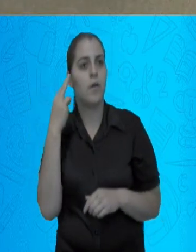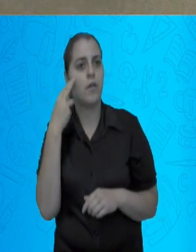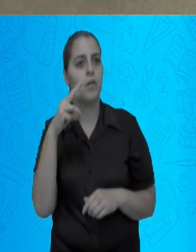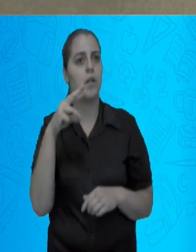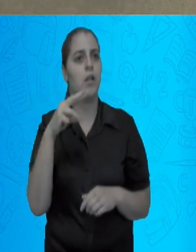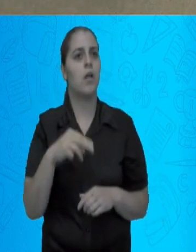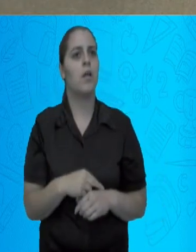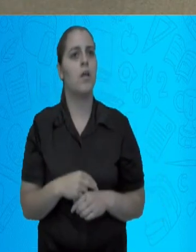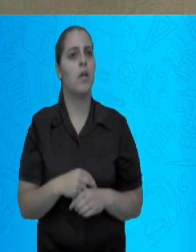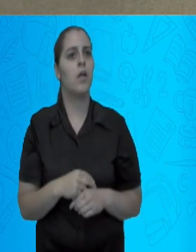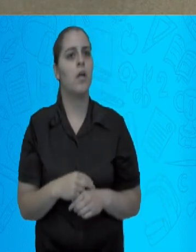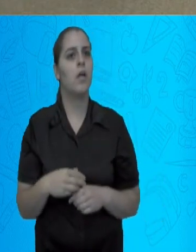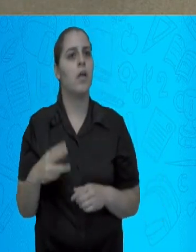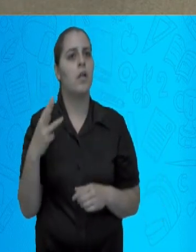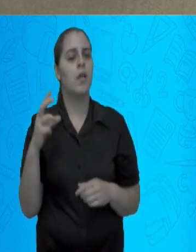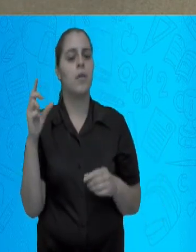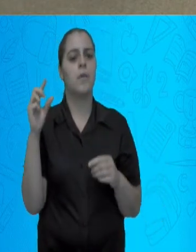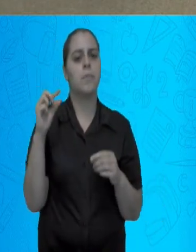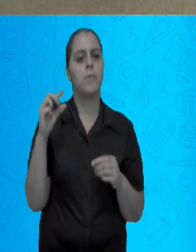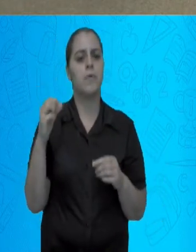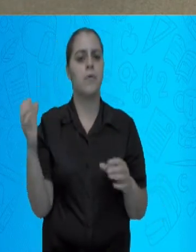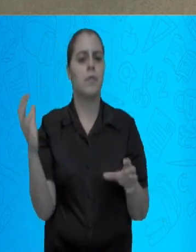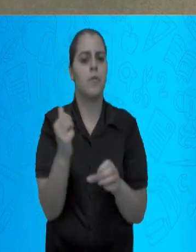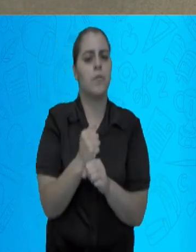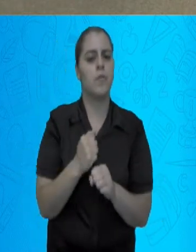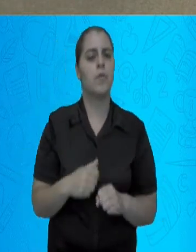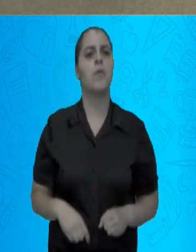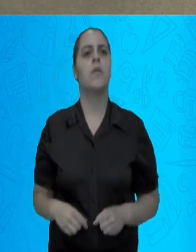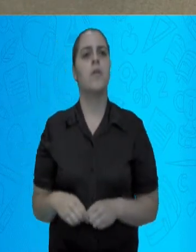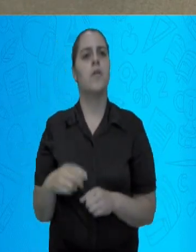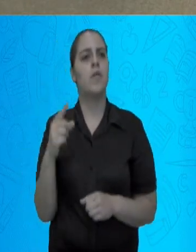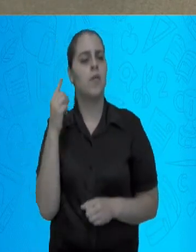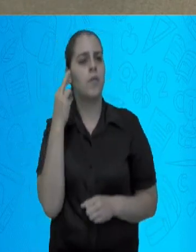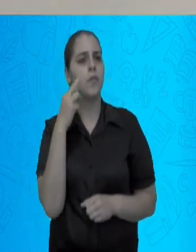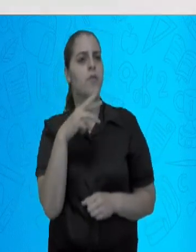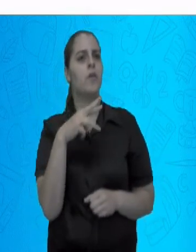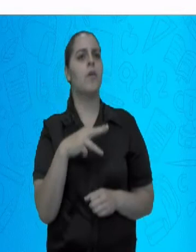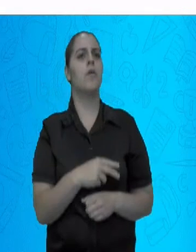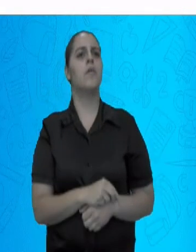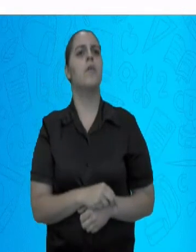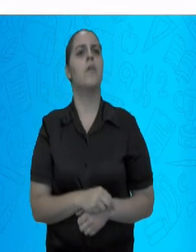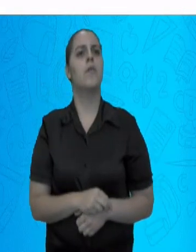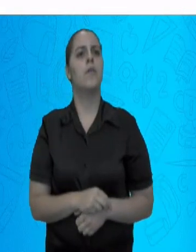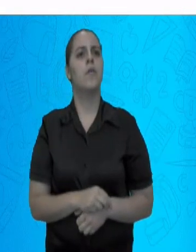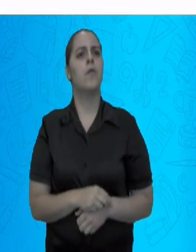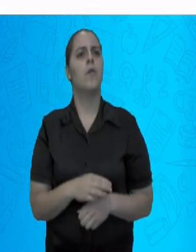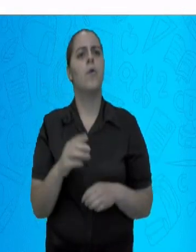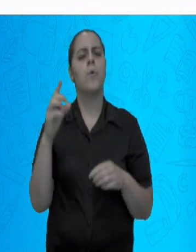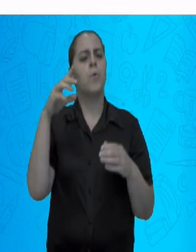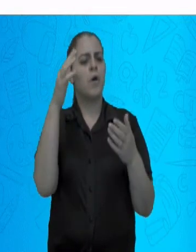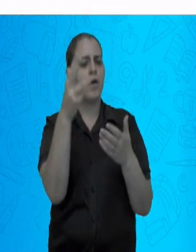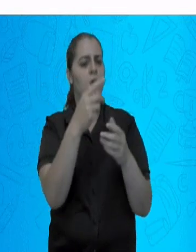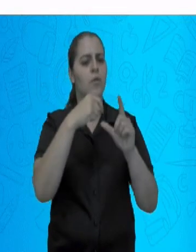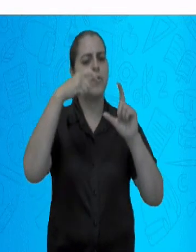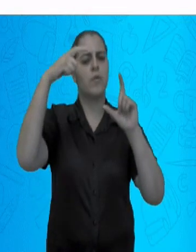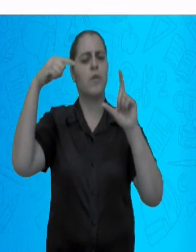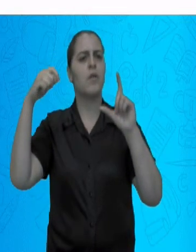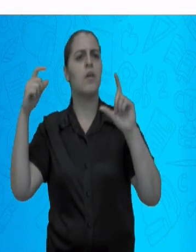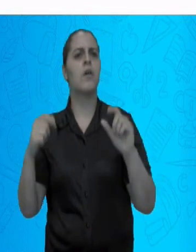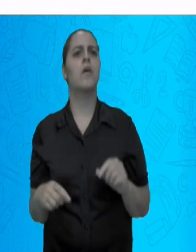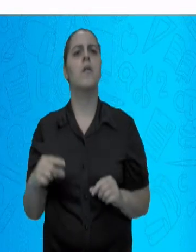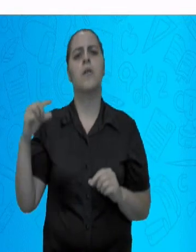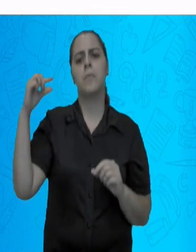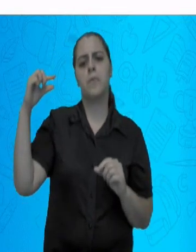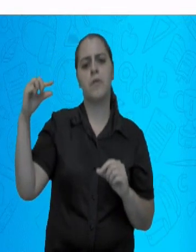e ver quem teve menos pontos, se foi a sala da Karina. Qual das colunas alcançou